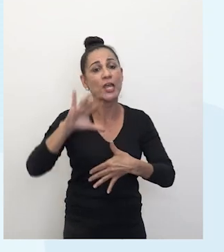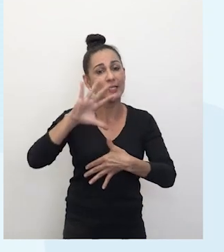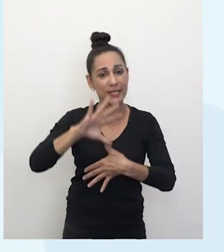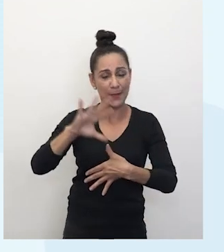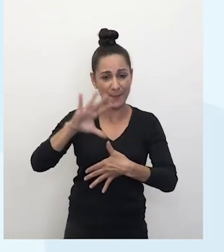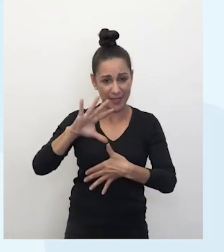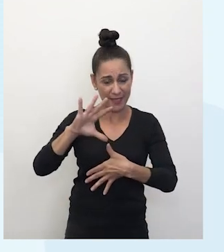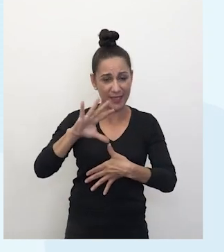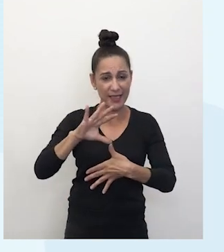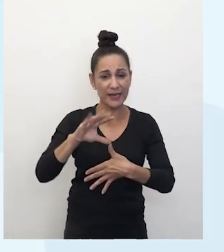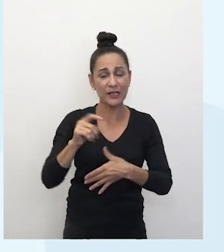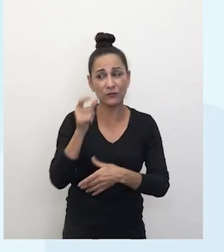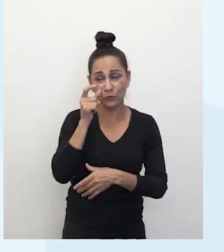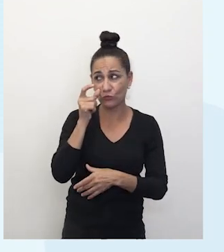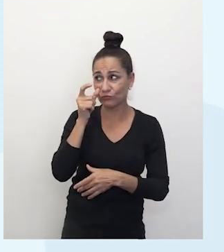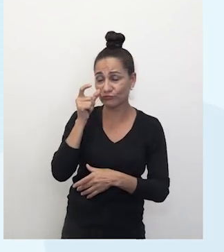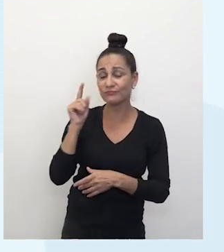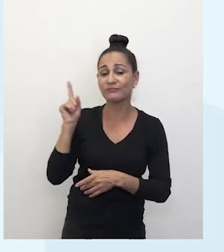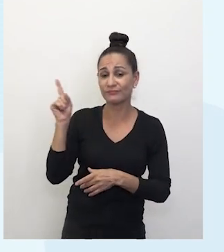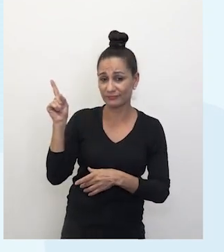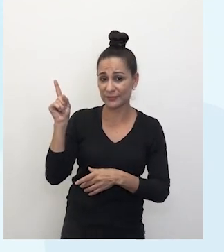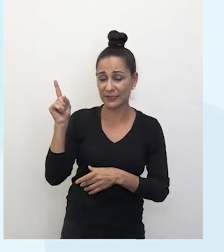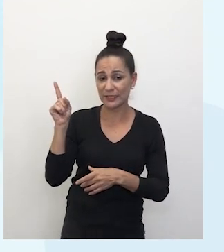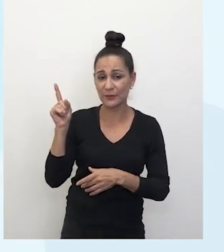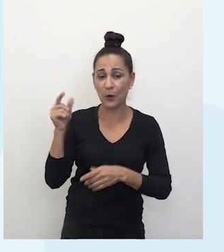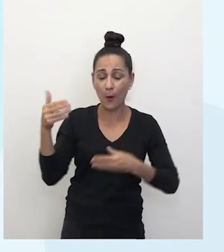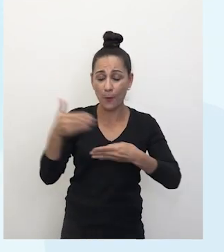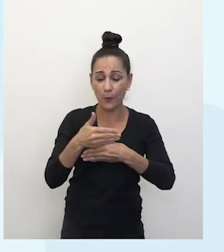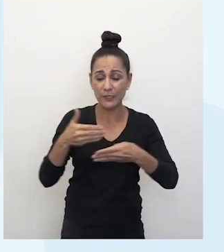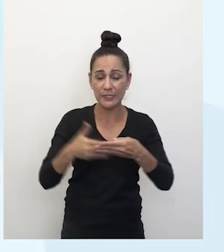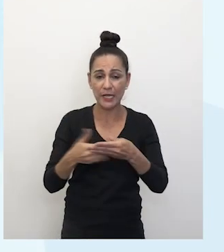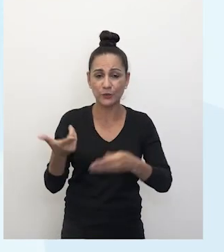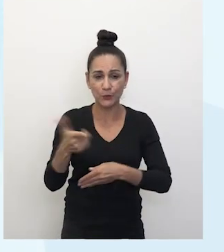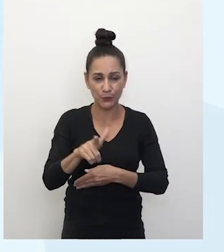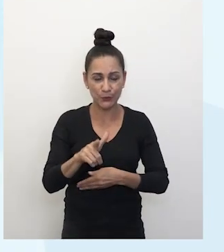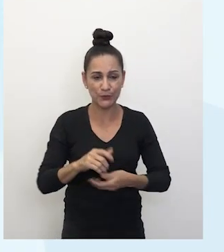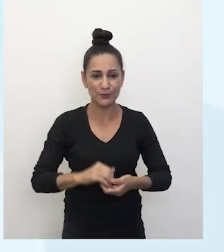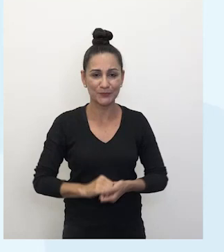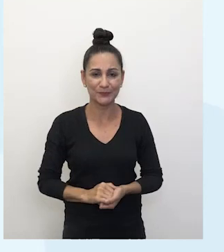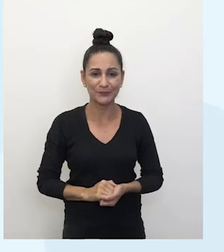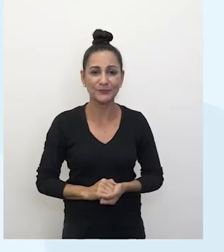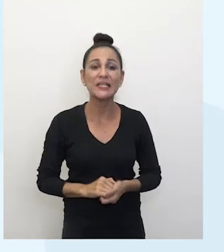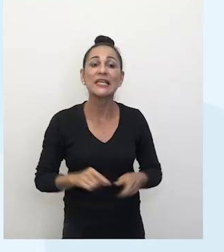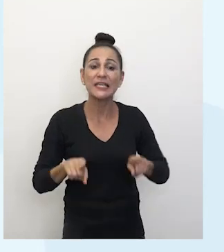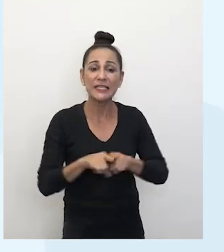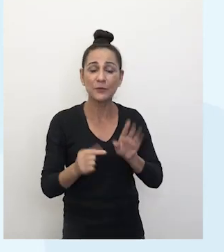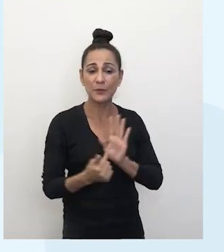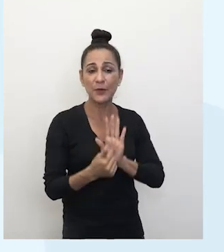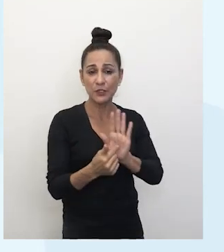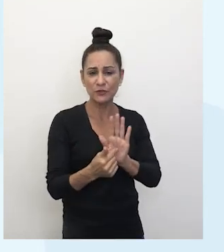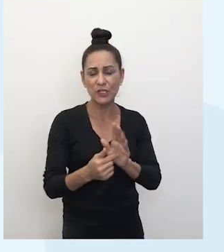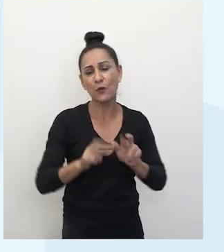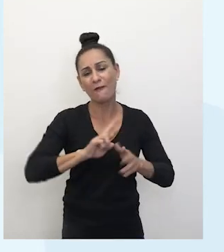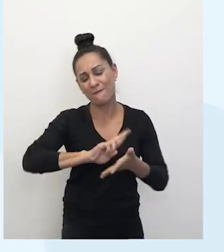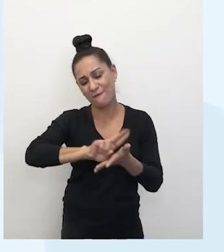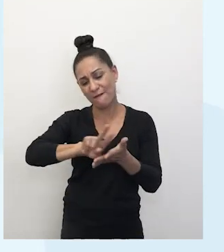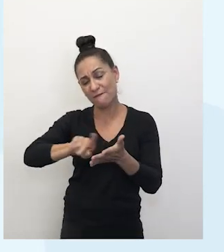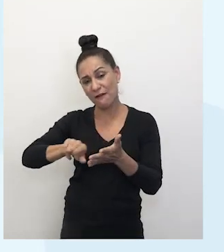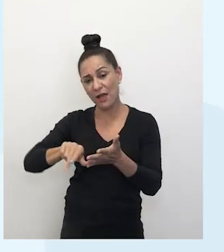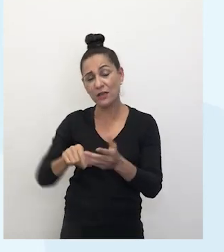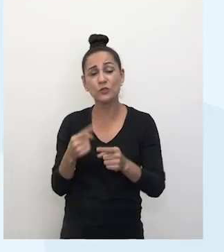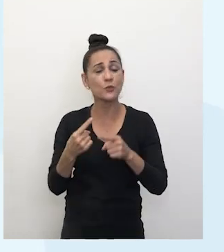nós vamos ver aí né o maior distribuição pode ir para o próximo pra isso obrigado e o destaque aí nós são diversos